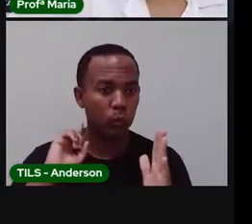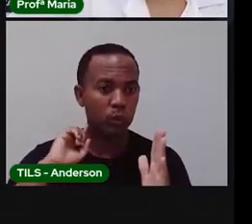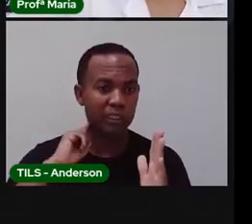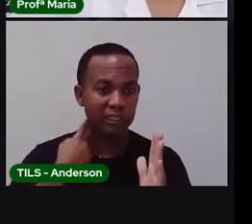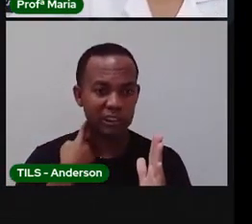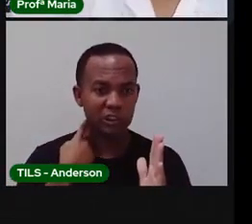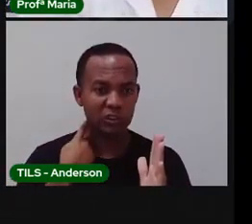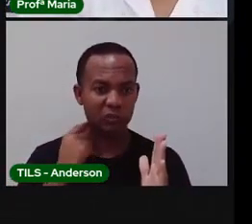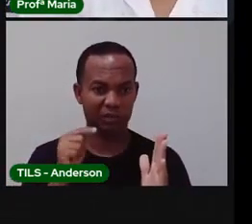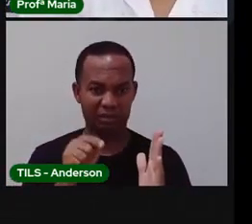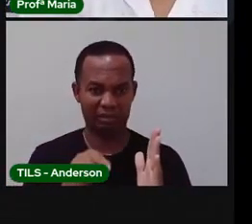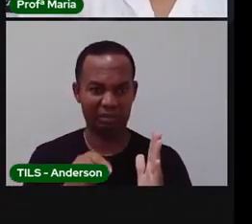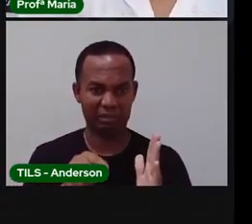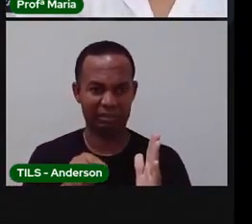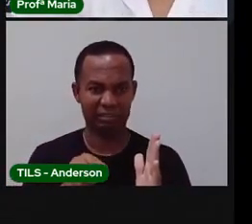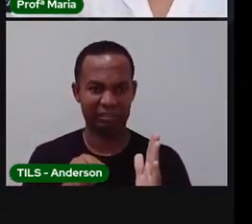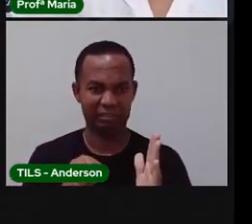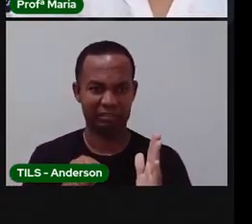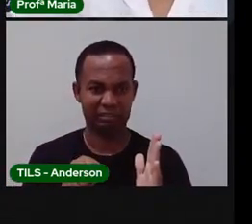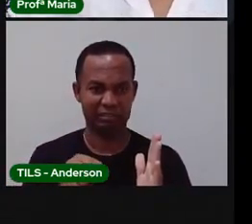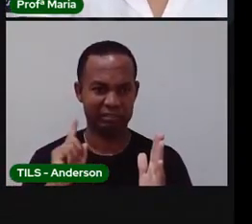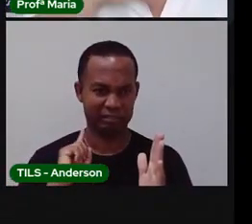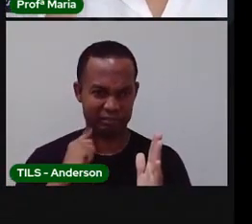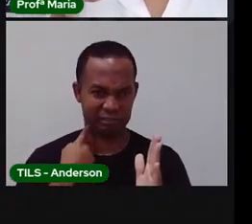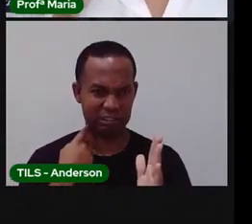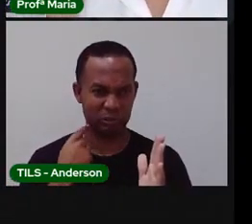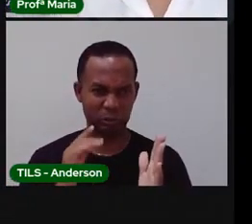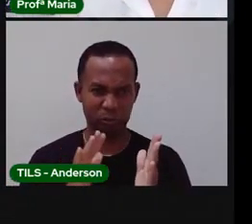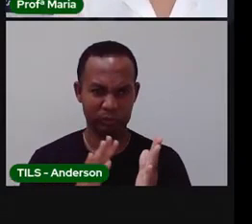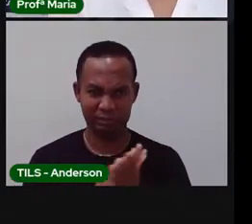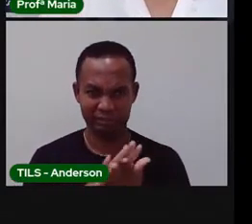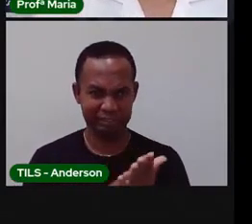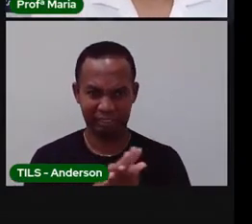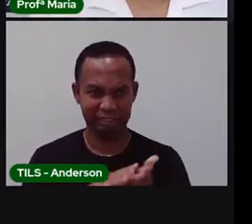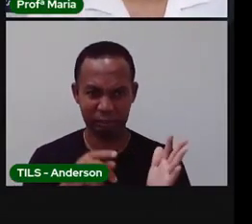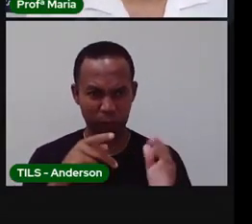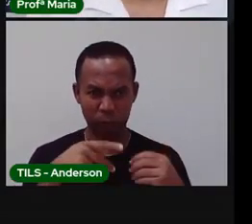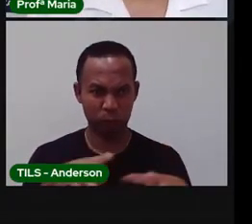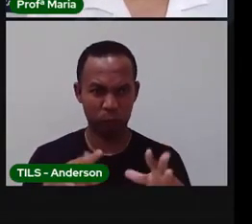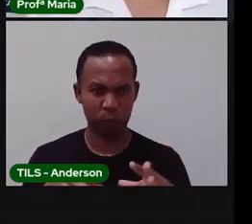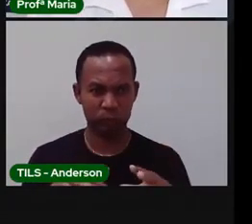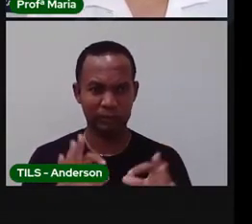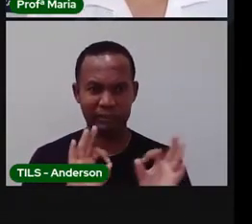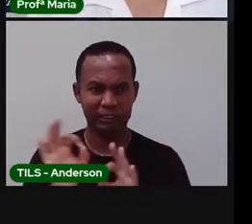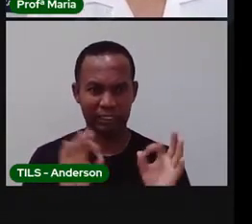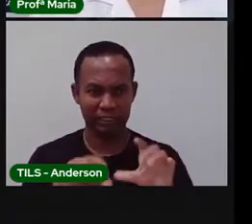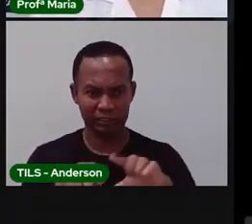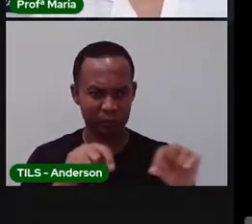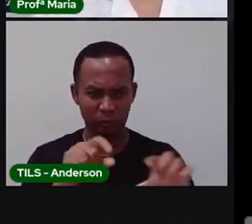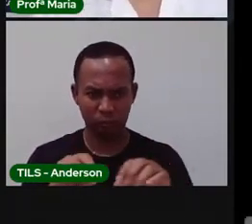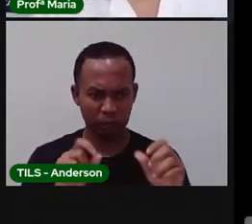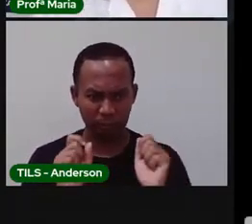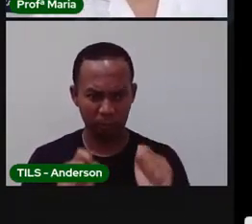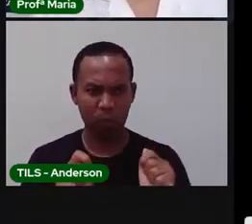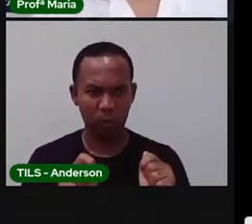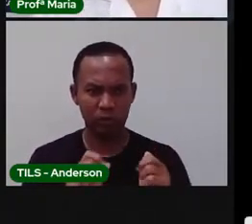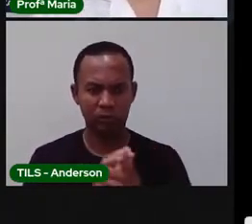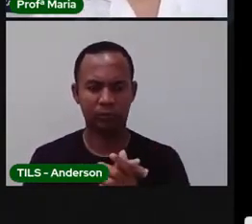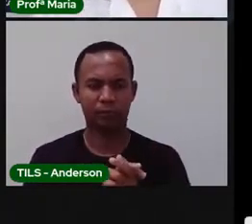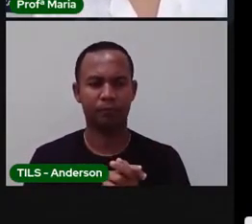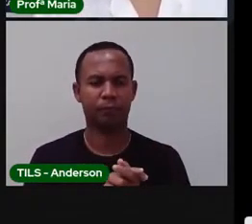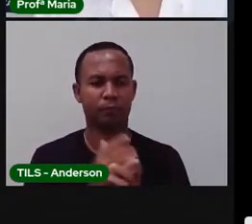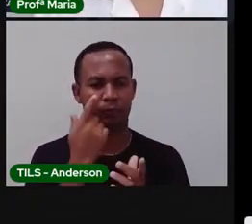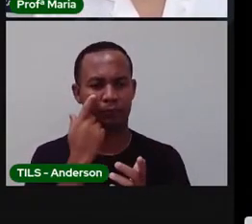é lixo? Ou será que a gente não pode aproveitar nada? Será que nada pode ser reutilizado? Vamos vendo, né? Acho que até o final dessa semana